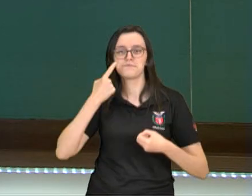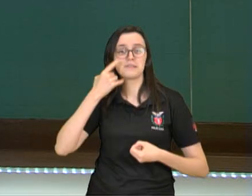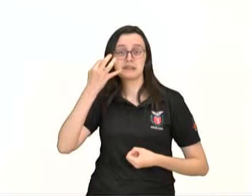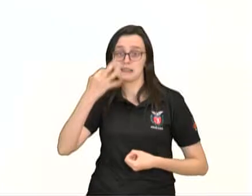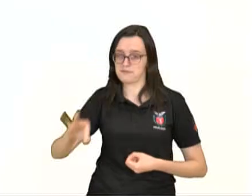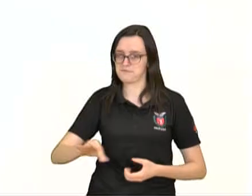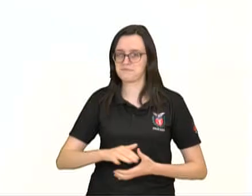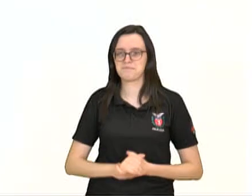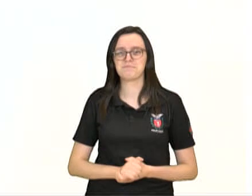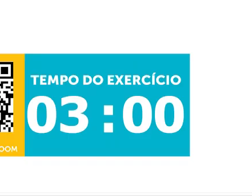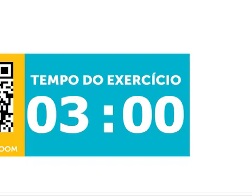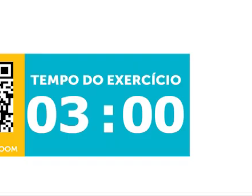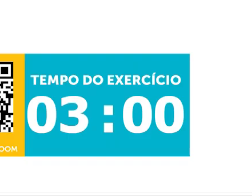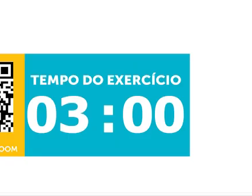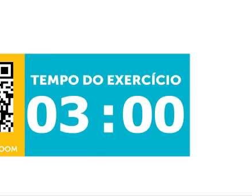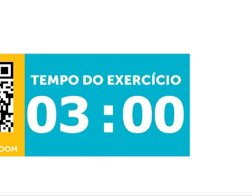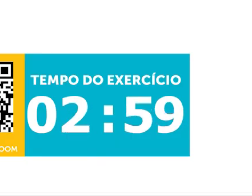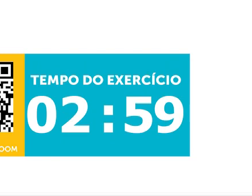se está certo.